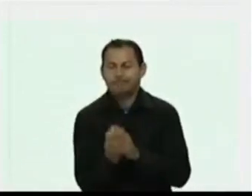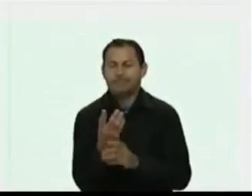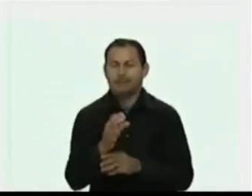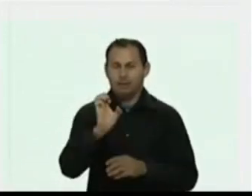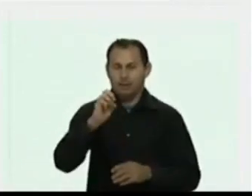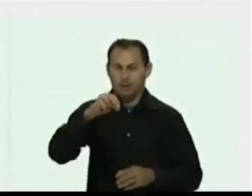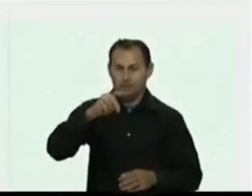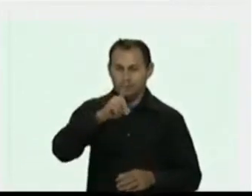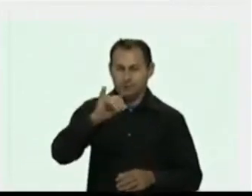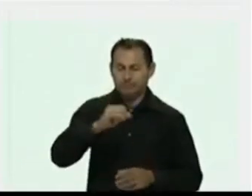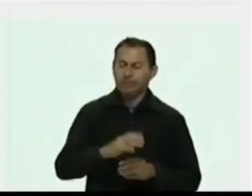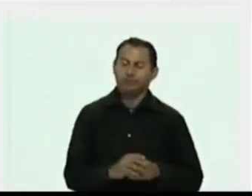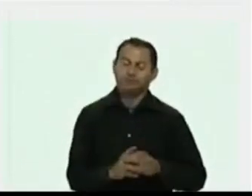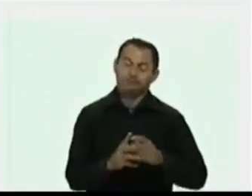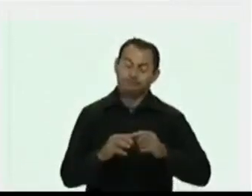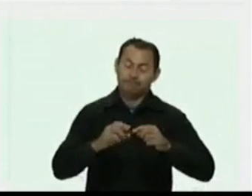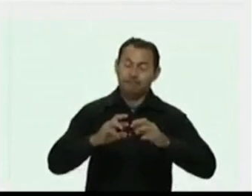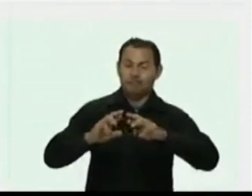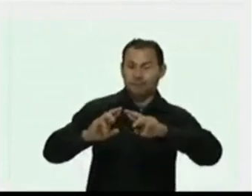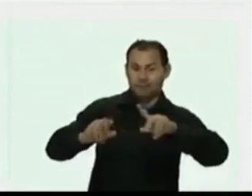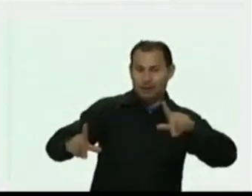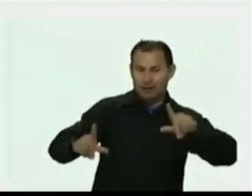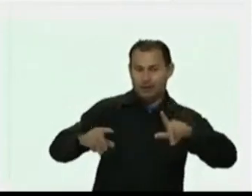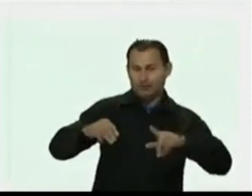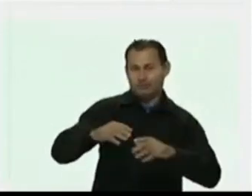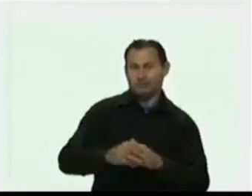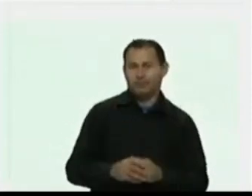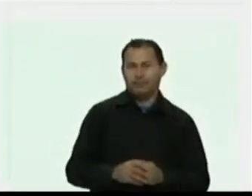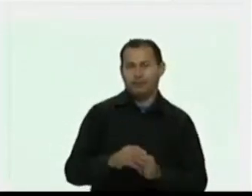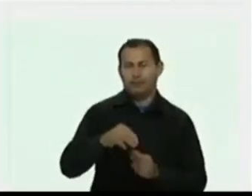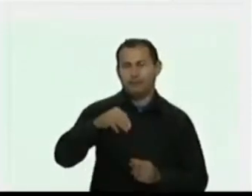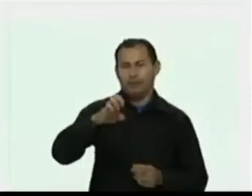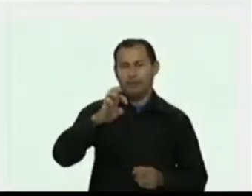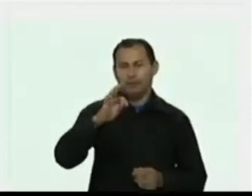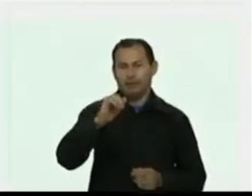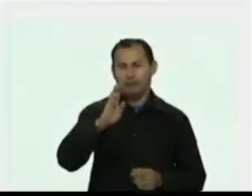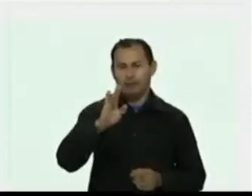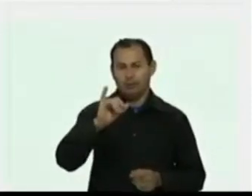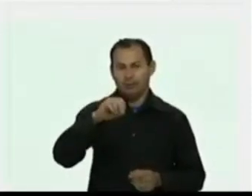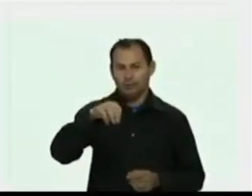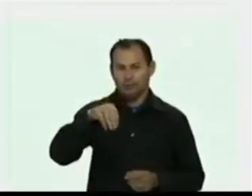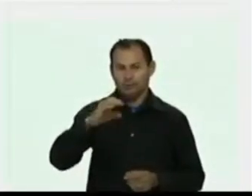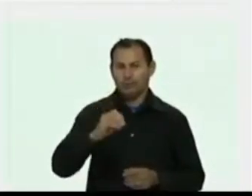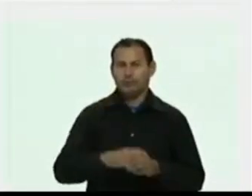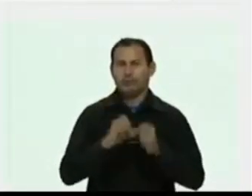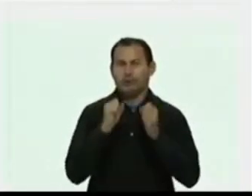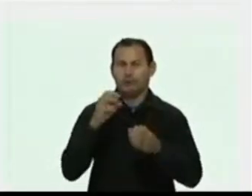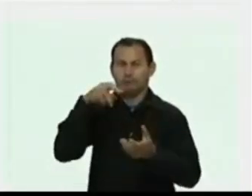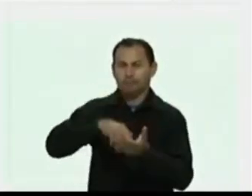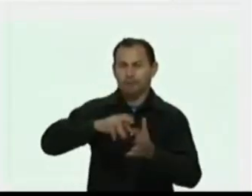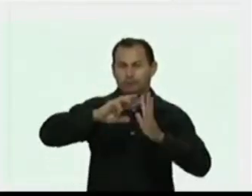todo. Então, é aí que esses genes atuam, e aí eles podem atuar de diferentes formas, não